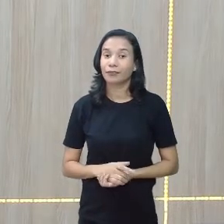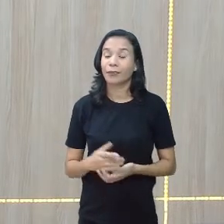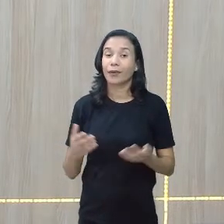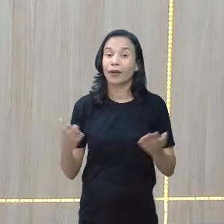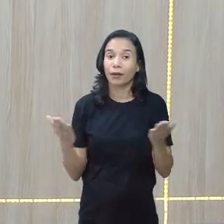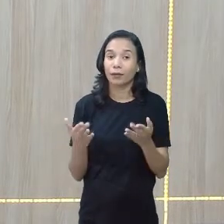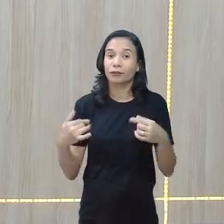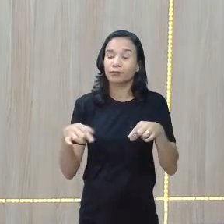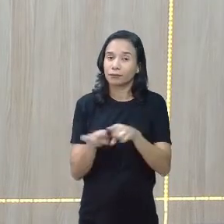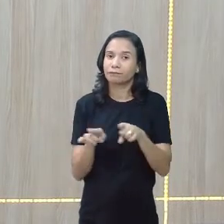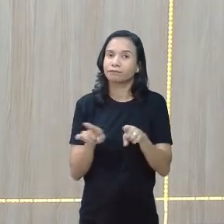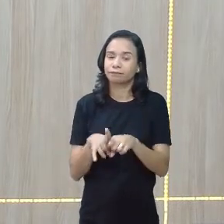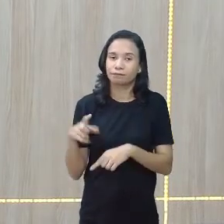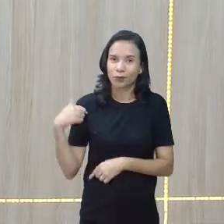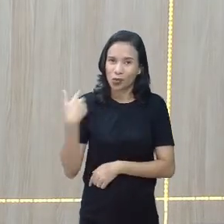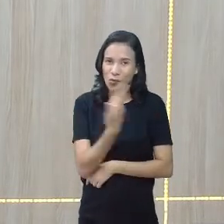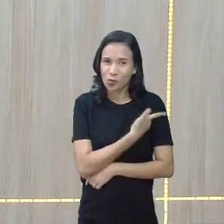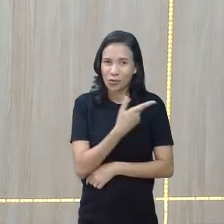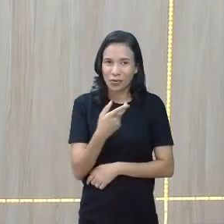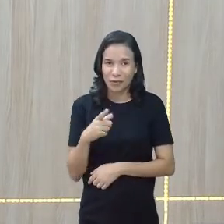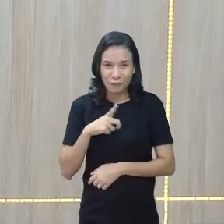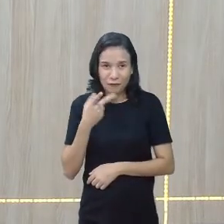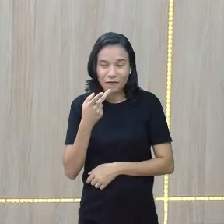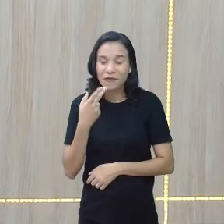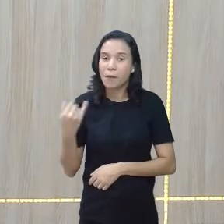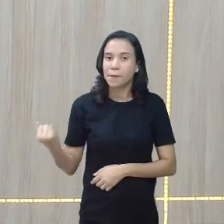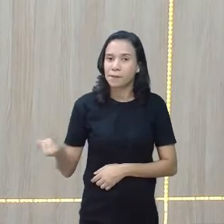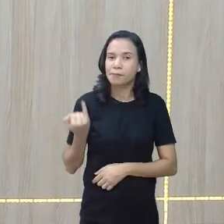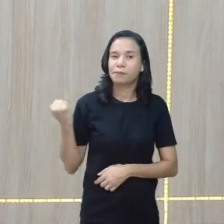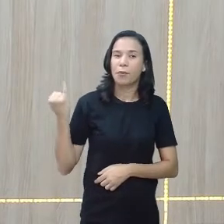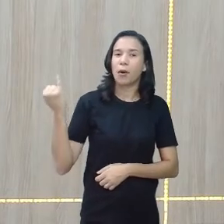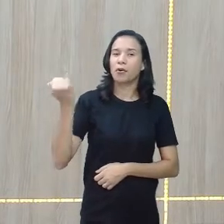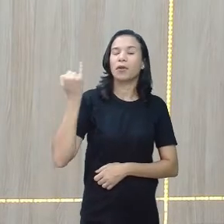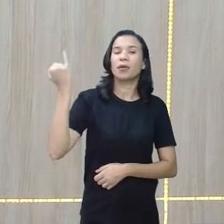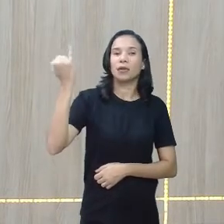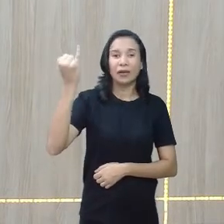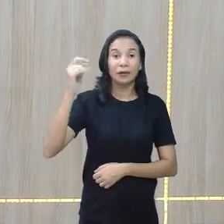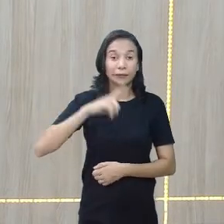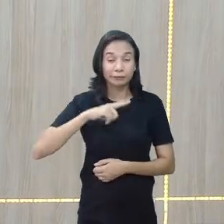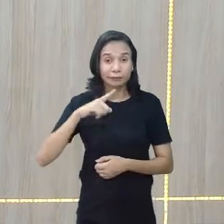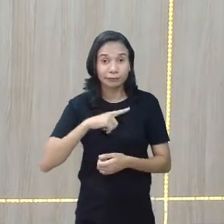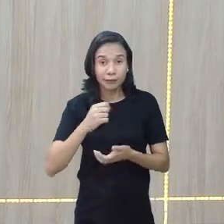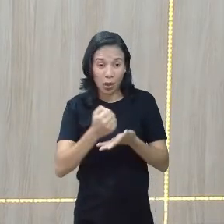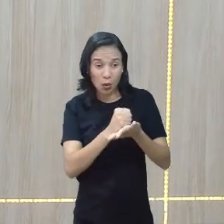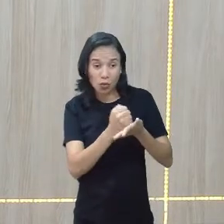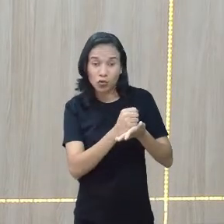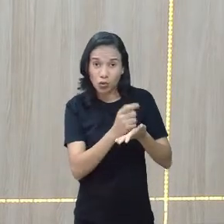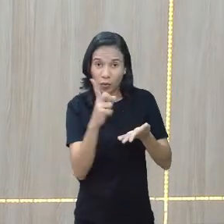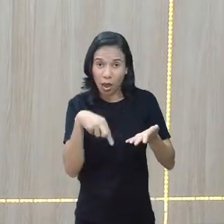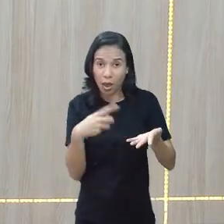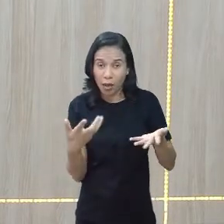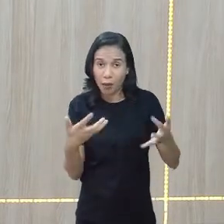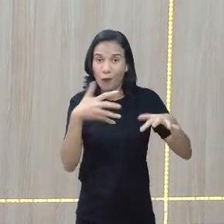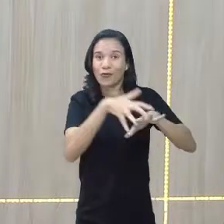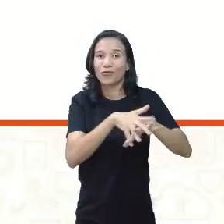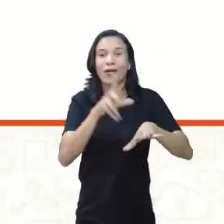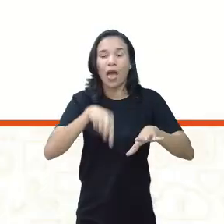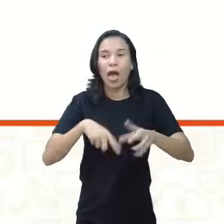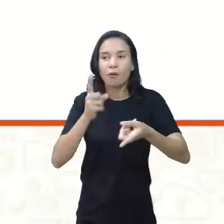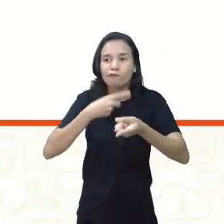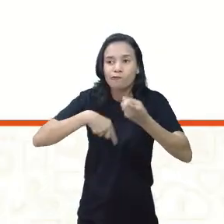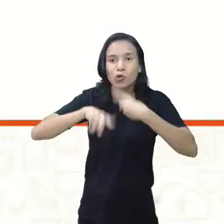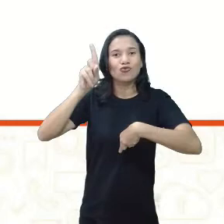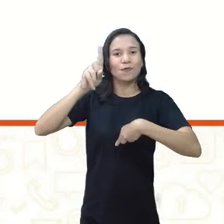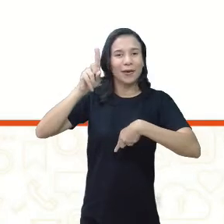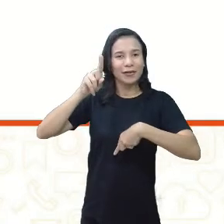E aí, a gente também tem um elemento importante que o jogo, né, tem como um potencial inclusivo, que é a